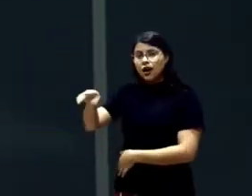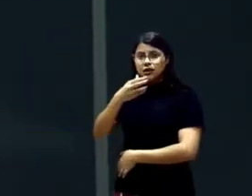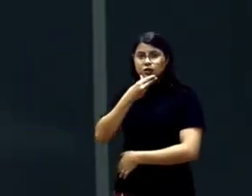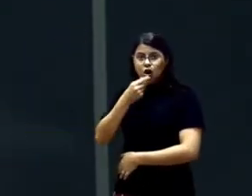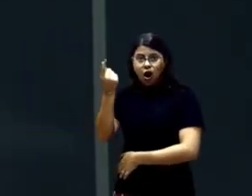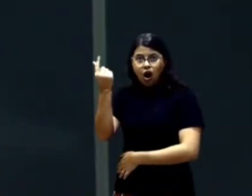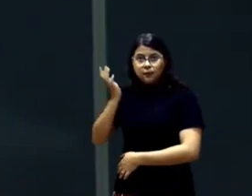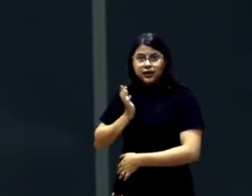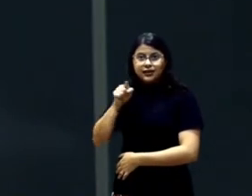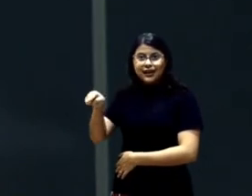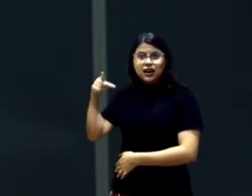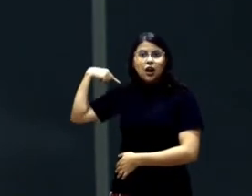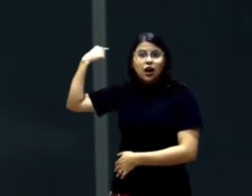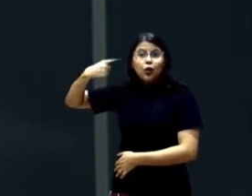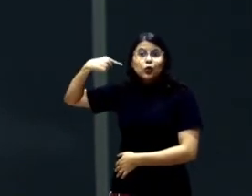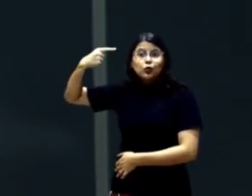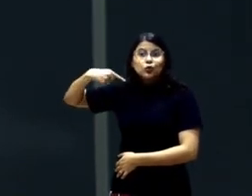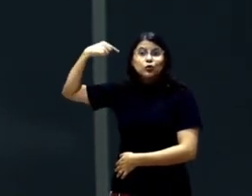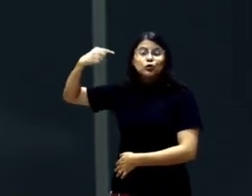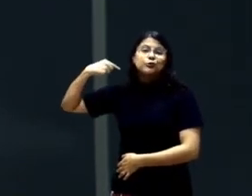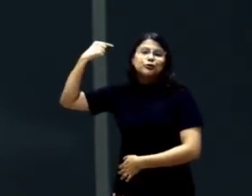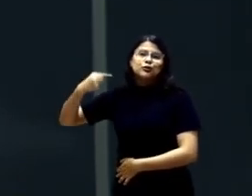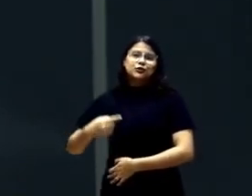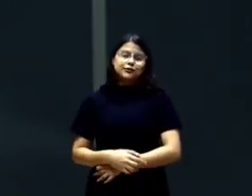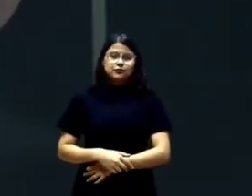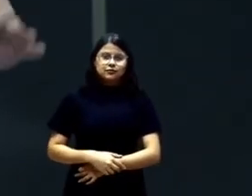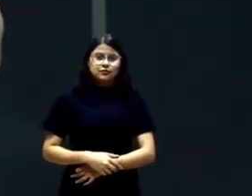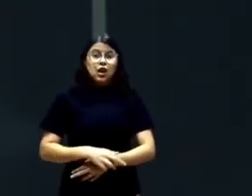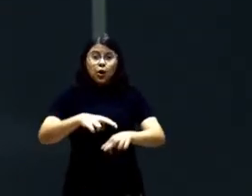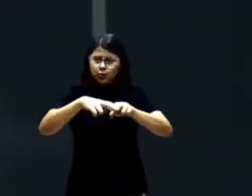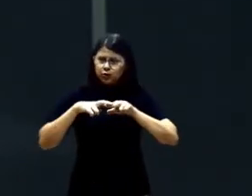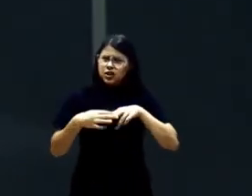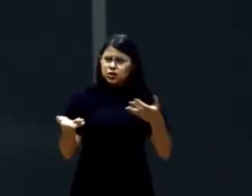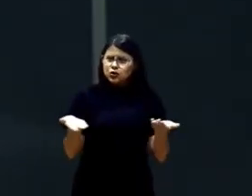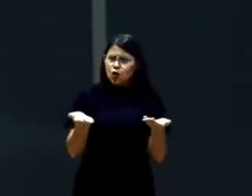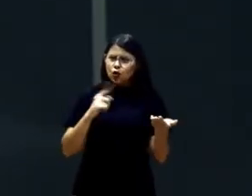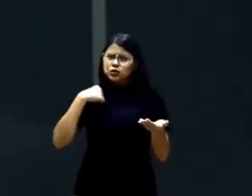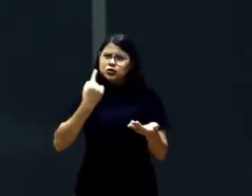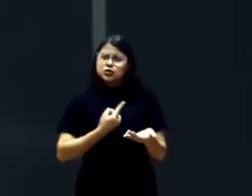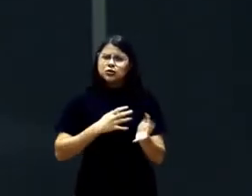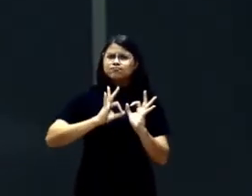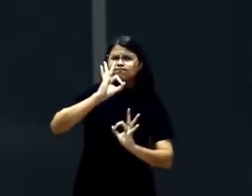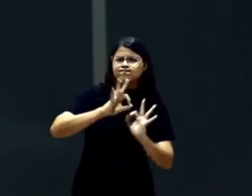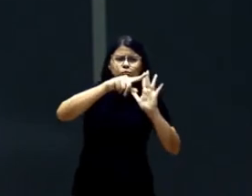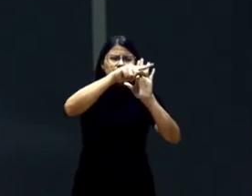Por isso que os meus planos e os teus planos têm que ser